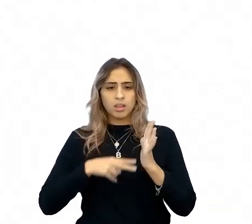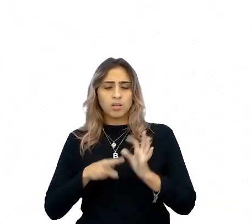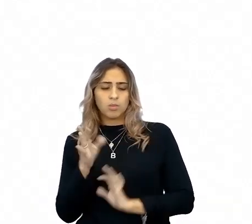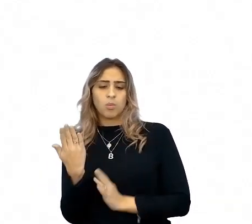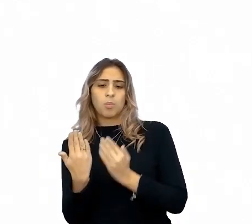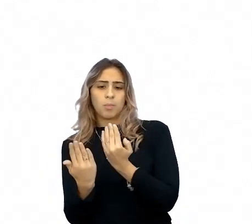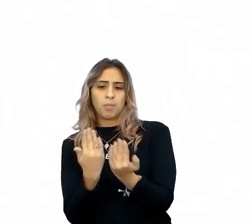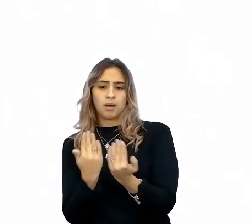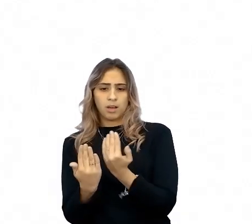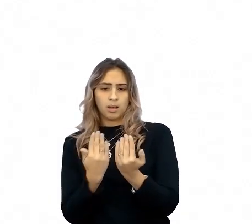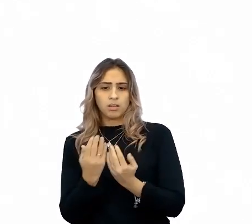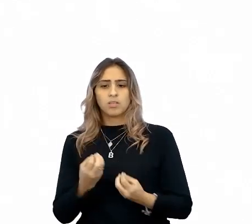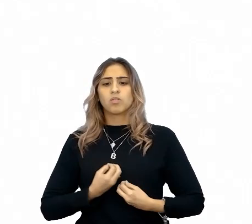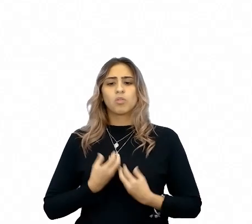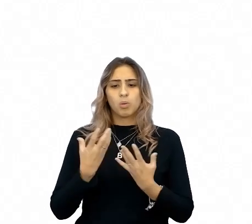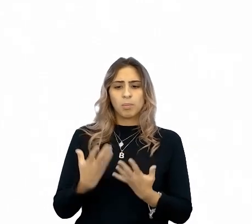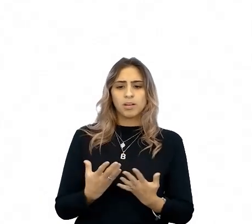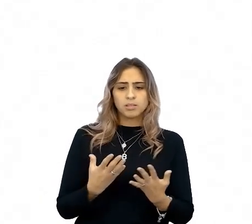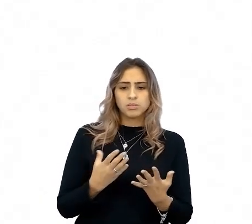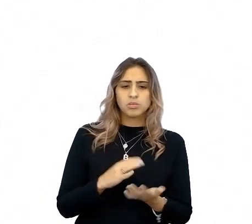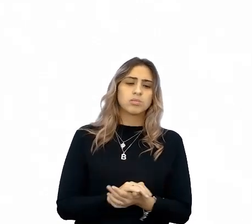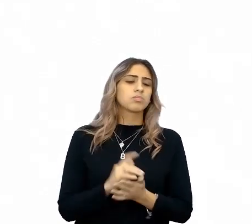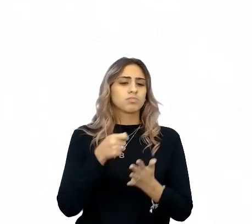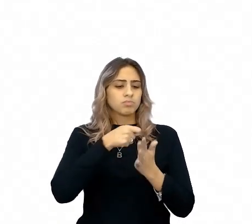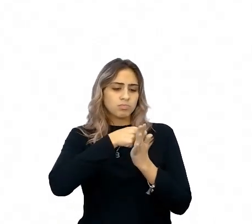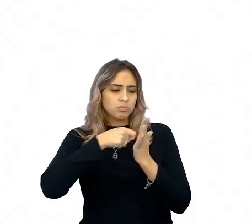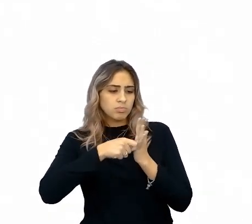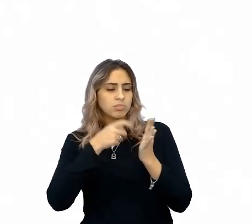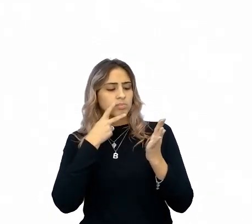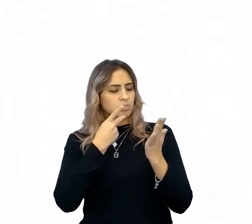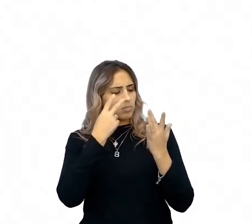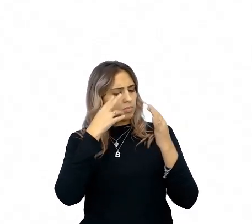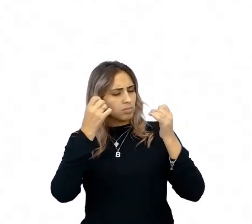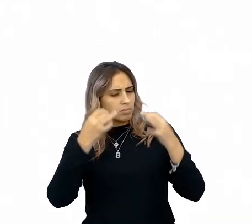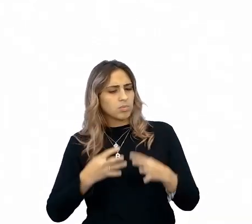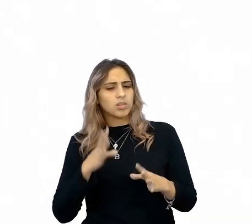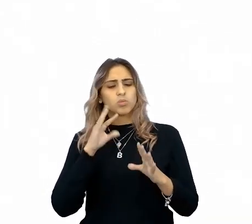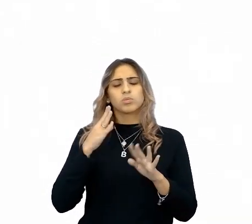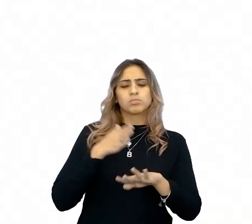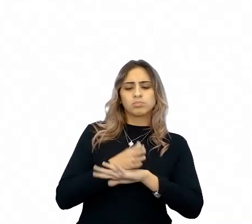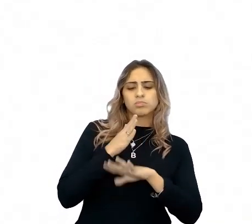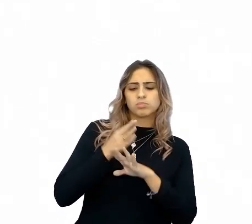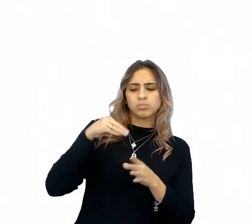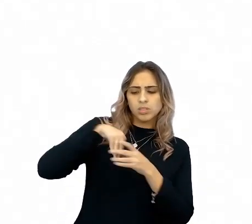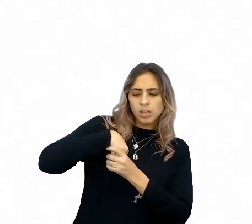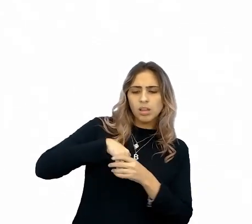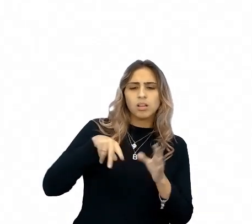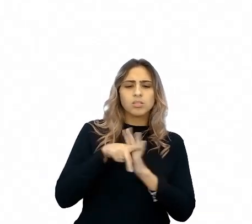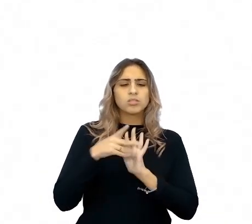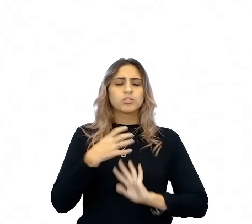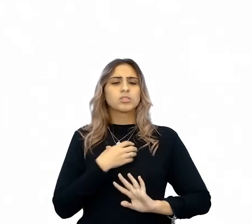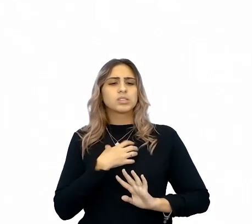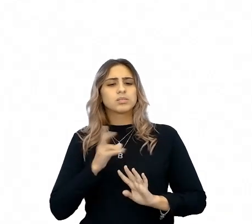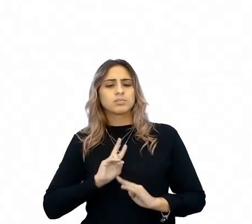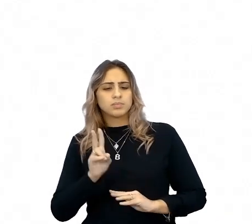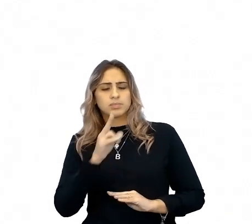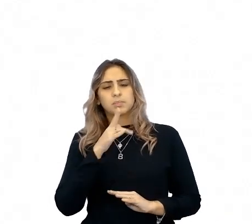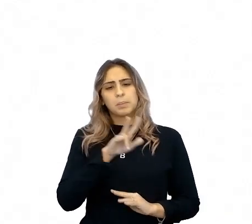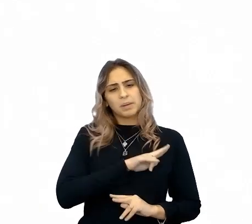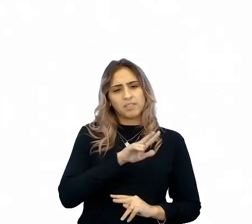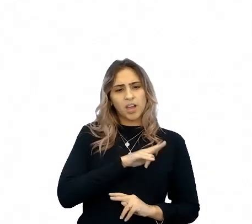compare informações a fim de grifar, destacar apenas as centrais, deixando de fora, sem grifar, né,